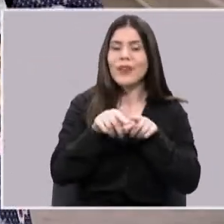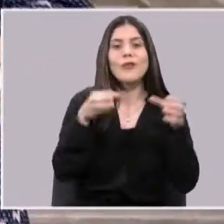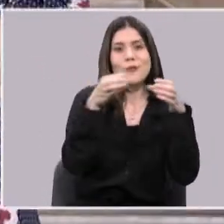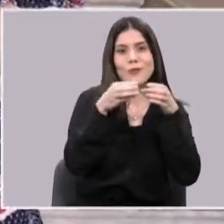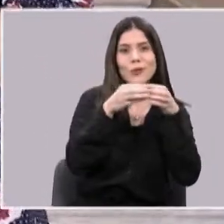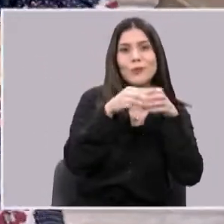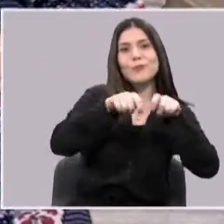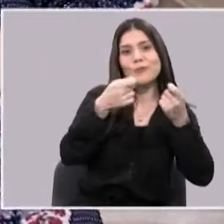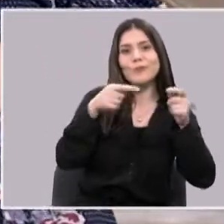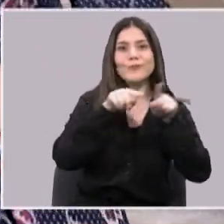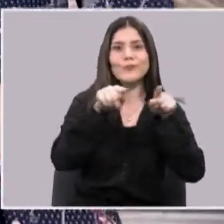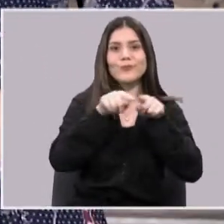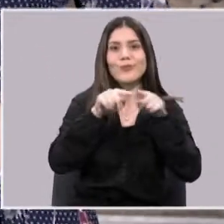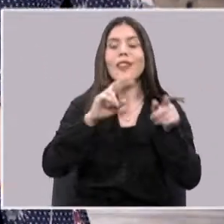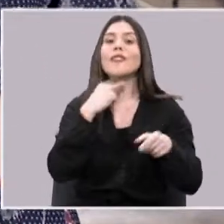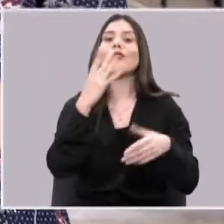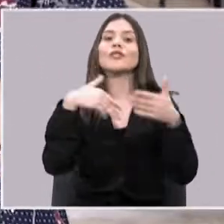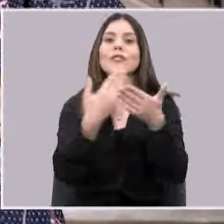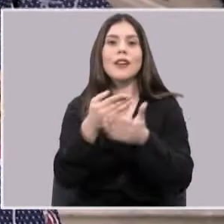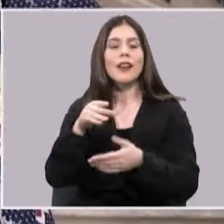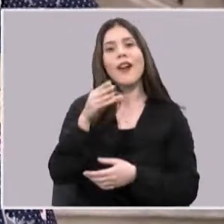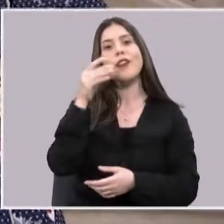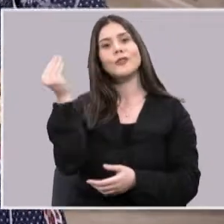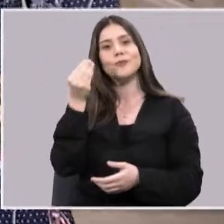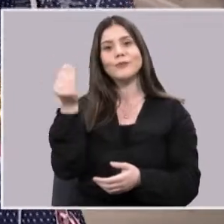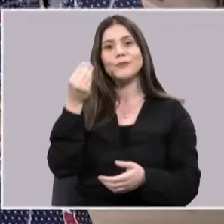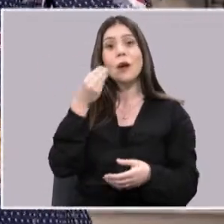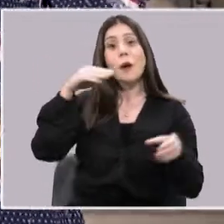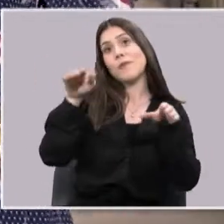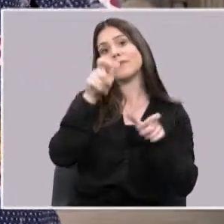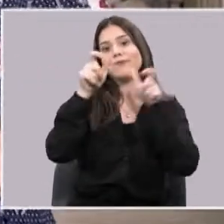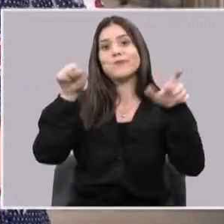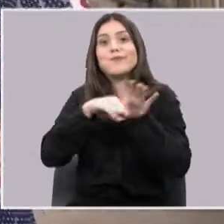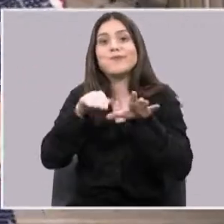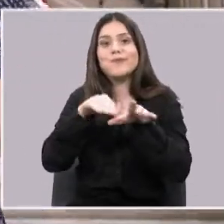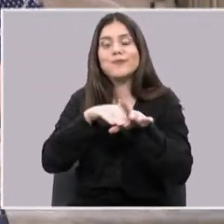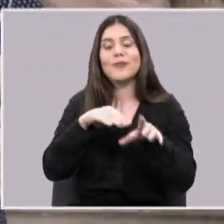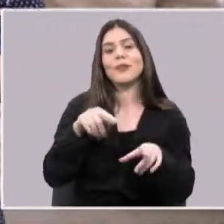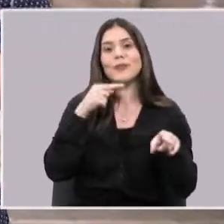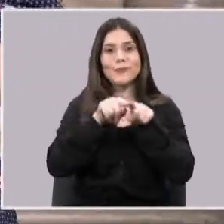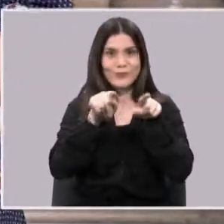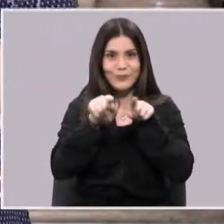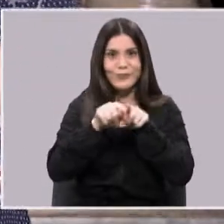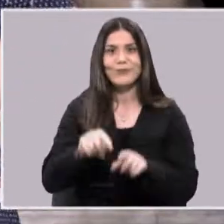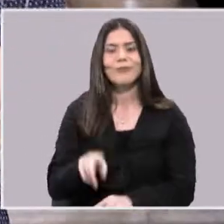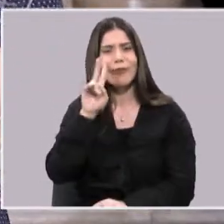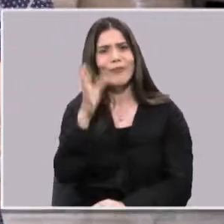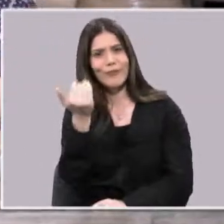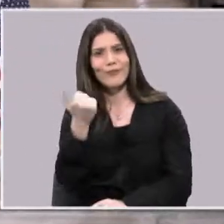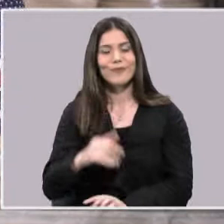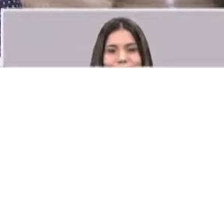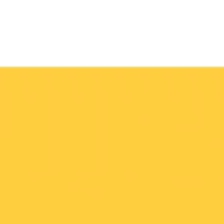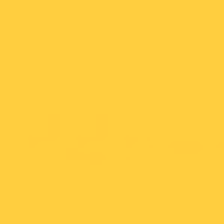assunto no esquecimento. As juventudes partidárias pretendem dar voz aos mais novos, incentivando a participação na vida política. Ora